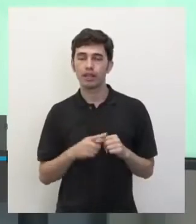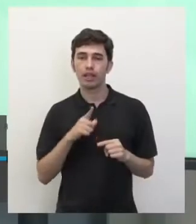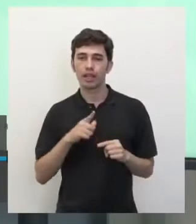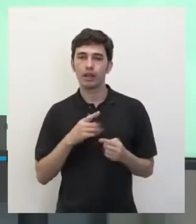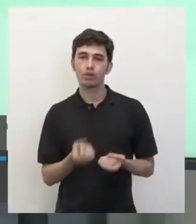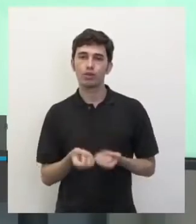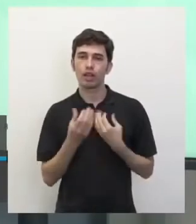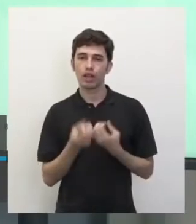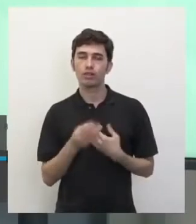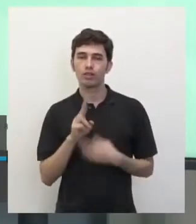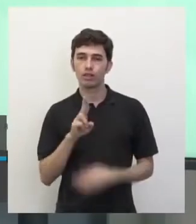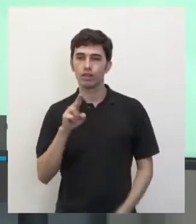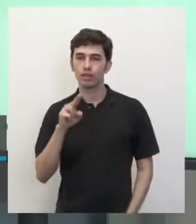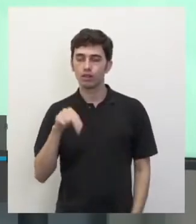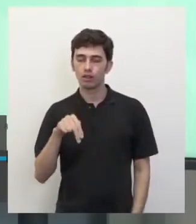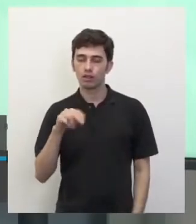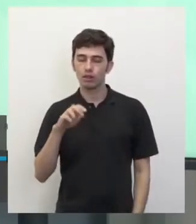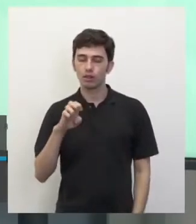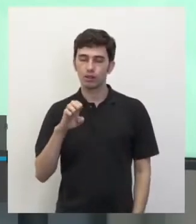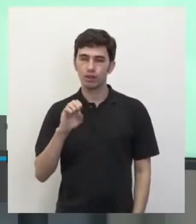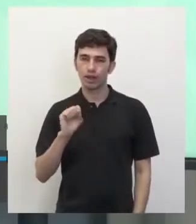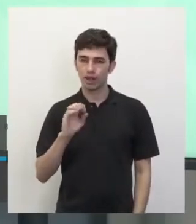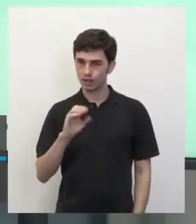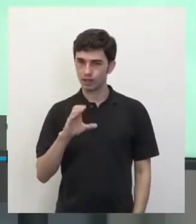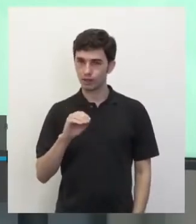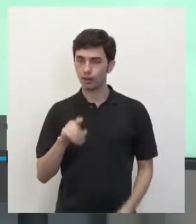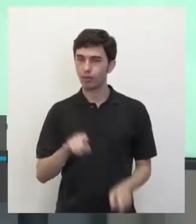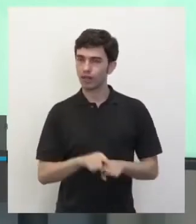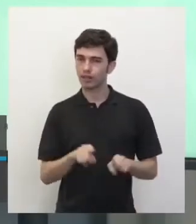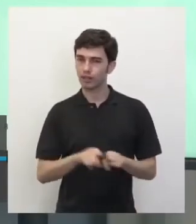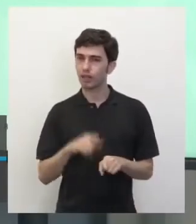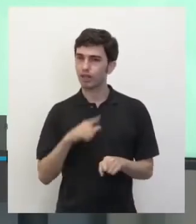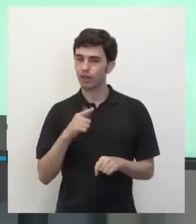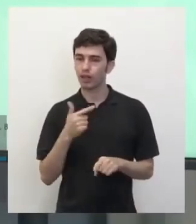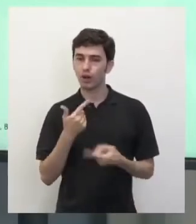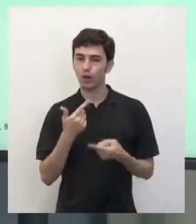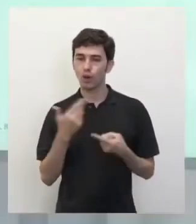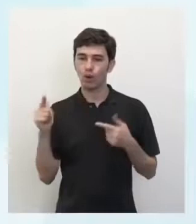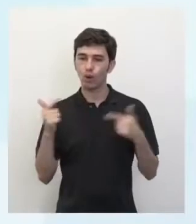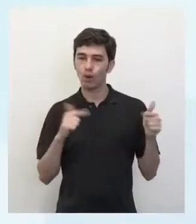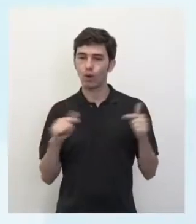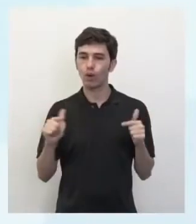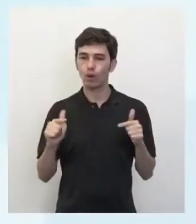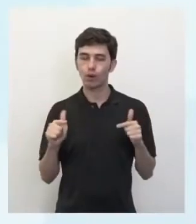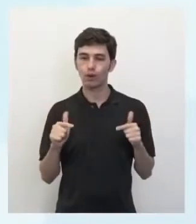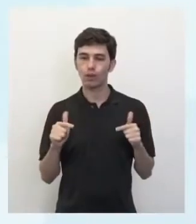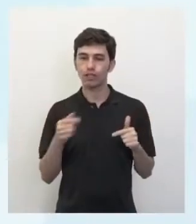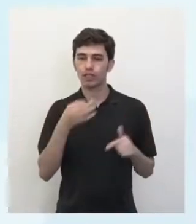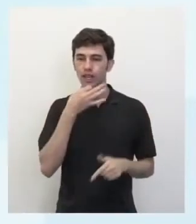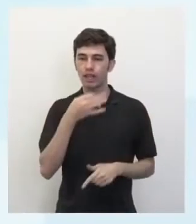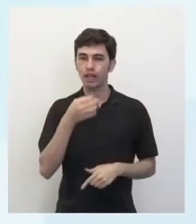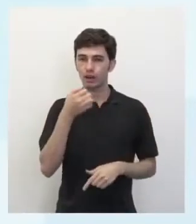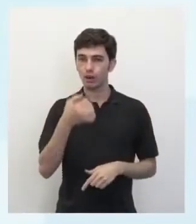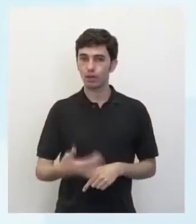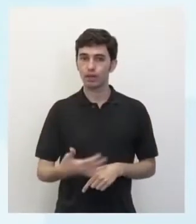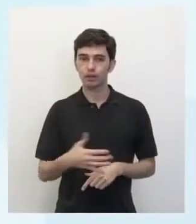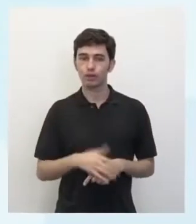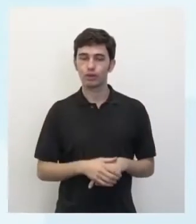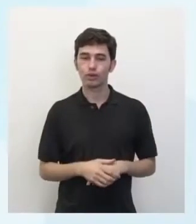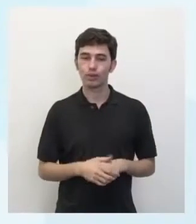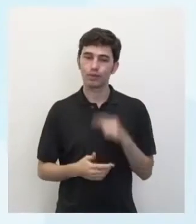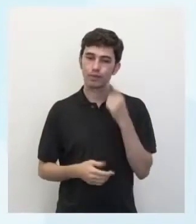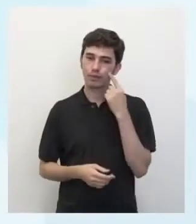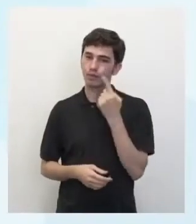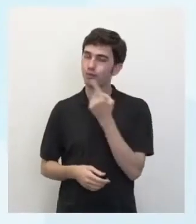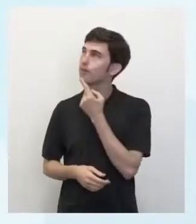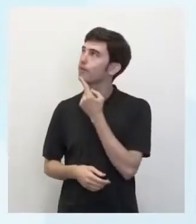alguns elementos ali, né, sobre a questão. Então, na tela aí para vocês, vou fazer a leitura e comentar algumas situações. Então, vamos lá.